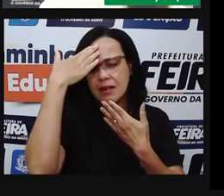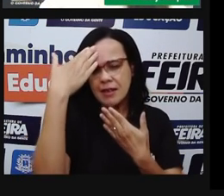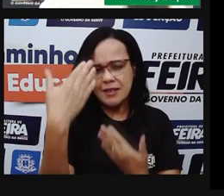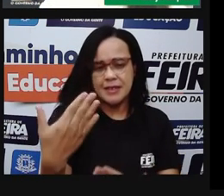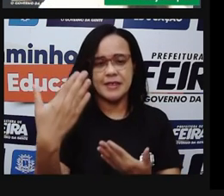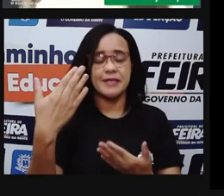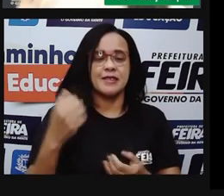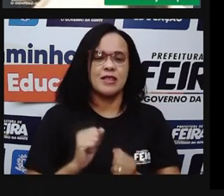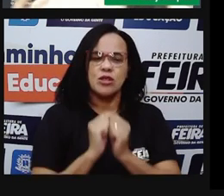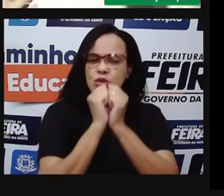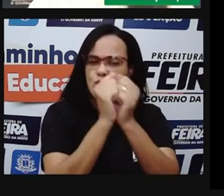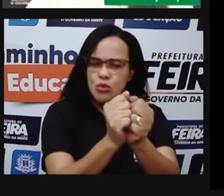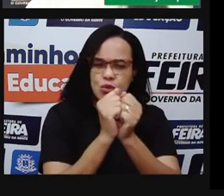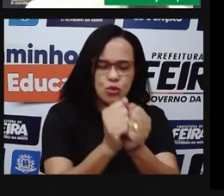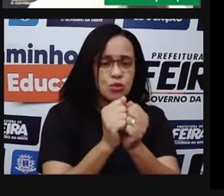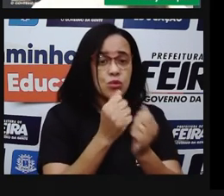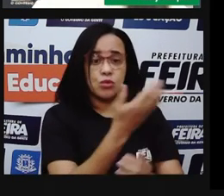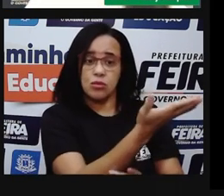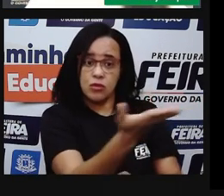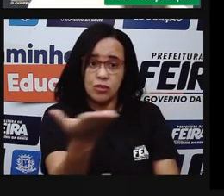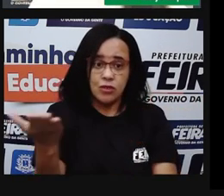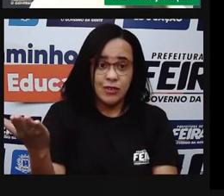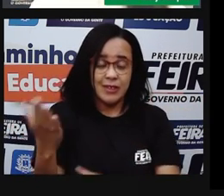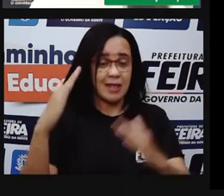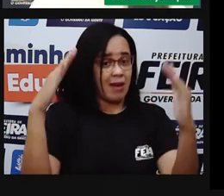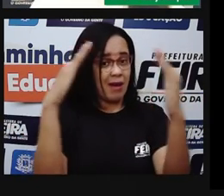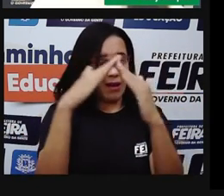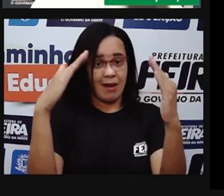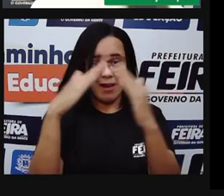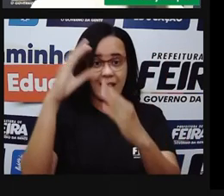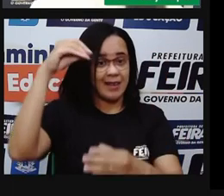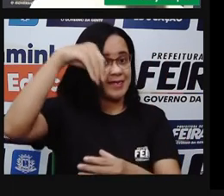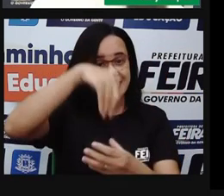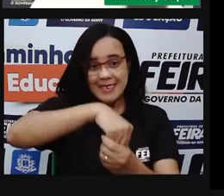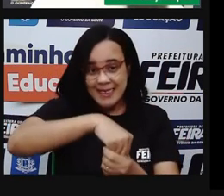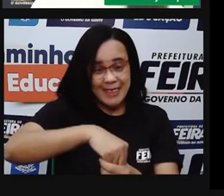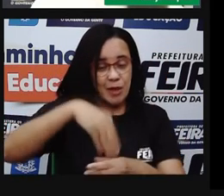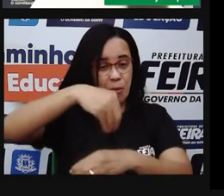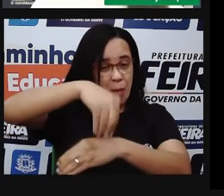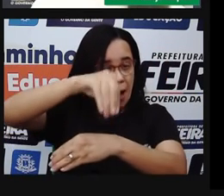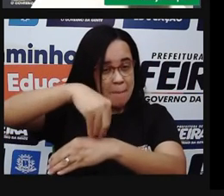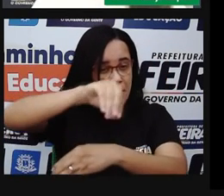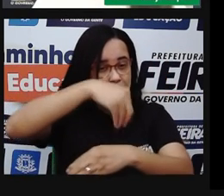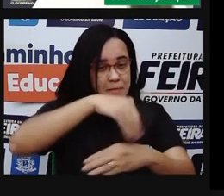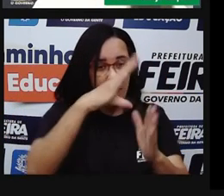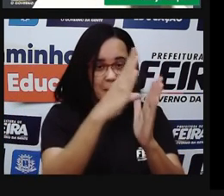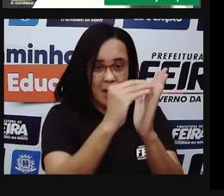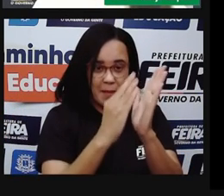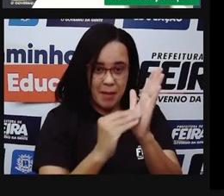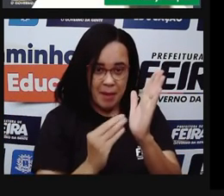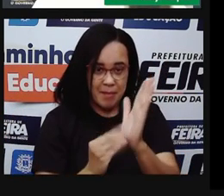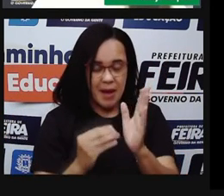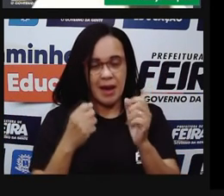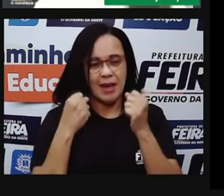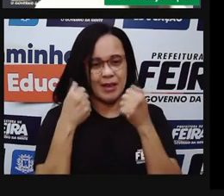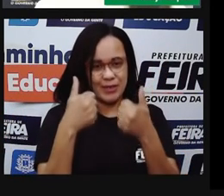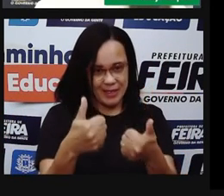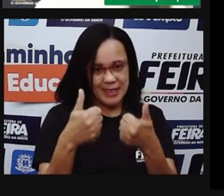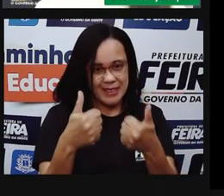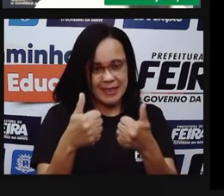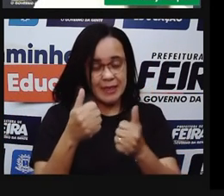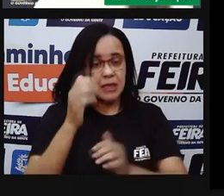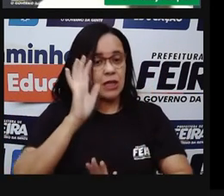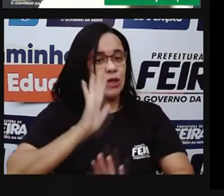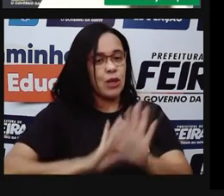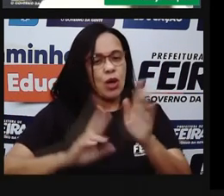momento juntinho com vocês, poder estar chegando da casa de vocês e passando alguns conteúdos, tá bom? Então, se